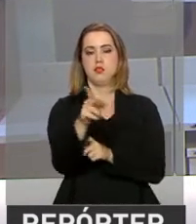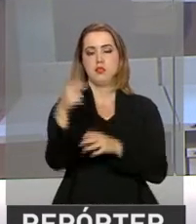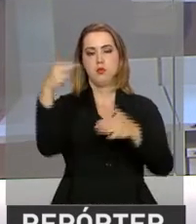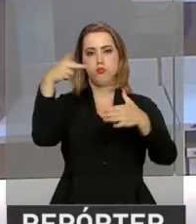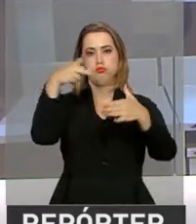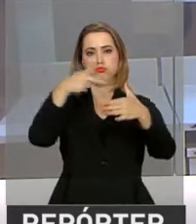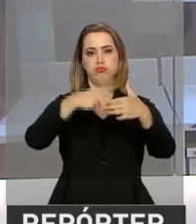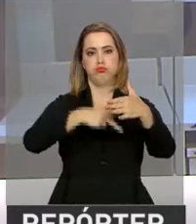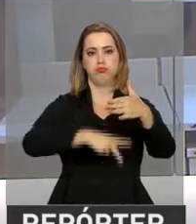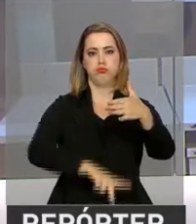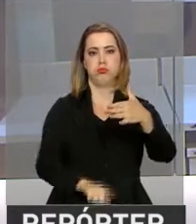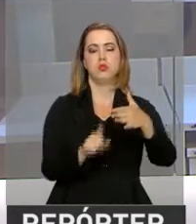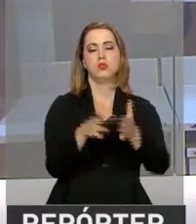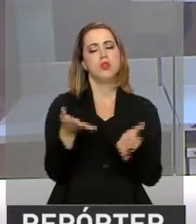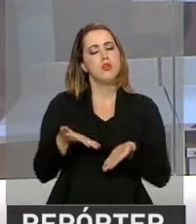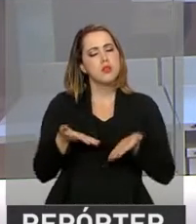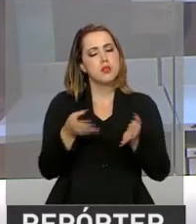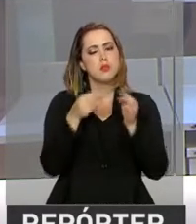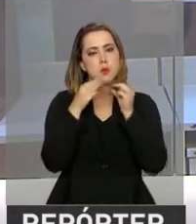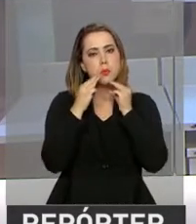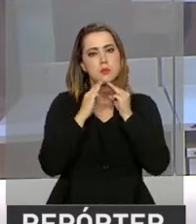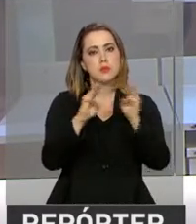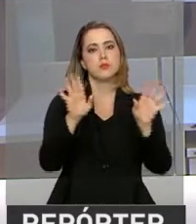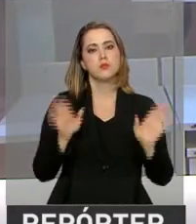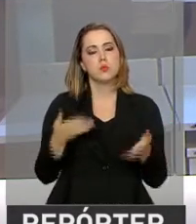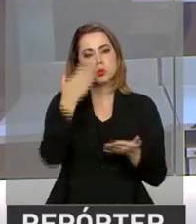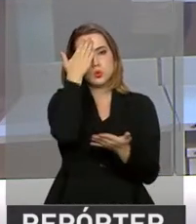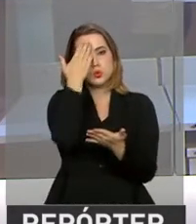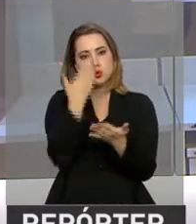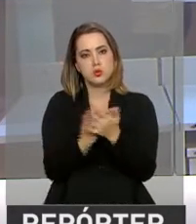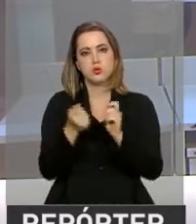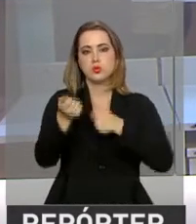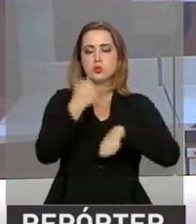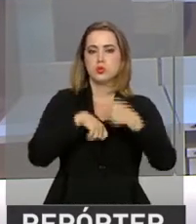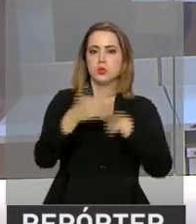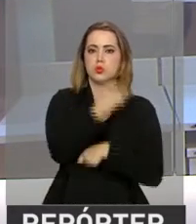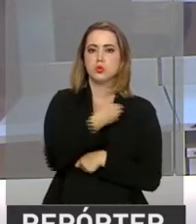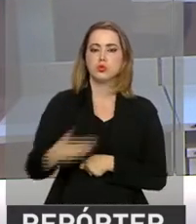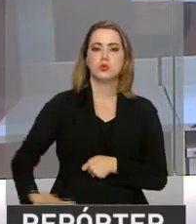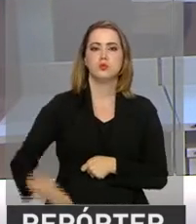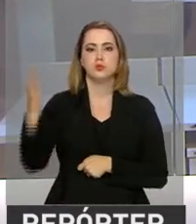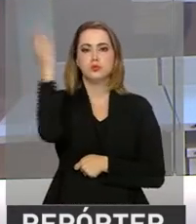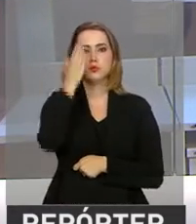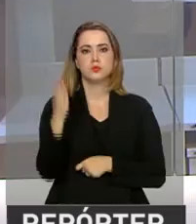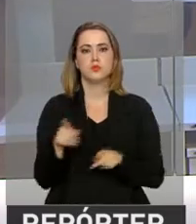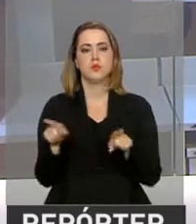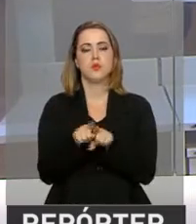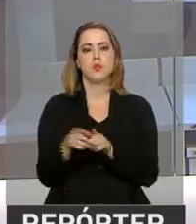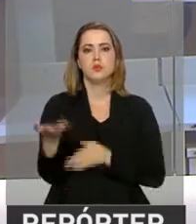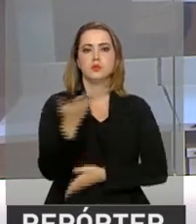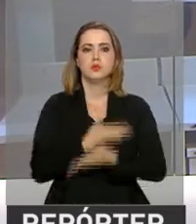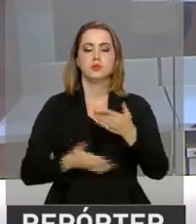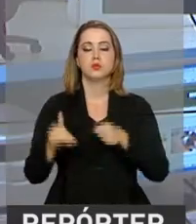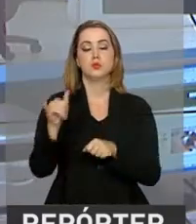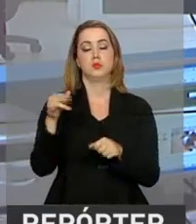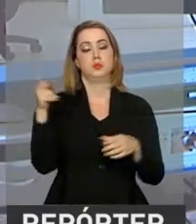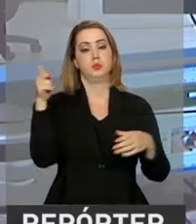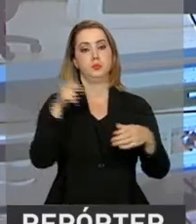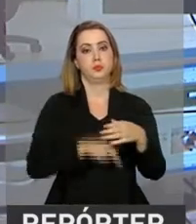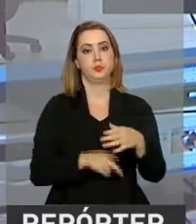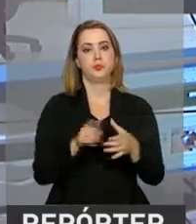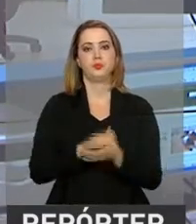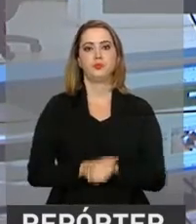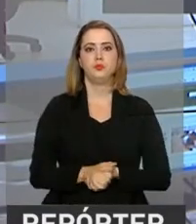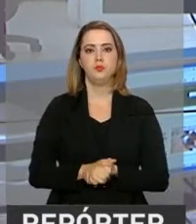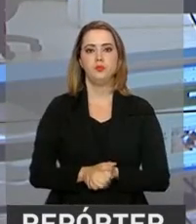veio trazer uma mensagem de confiança na economia e no governo brasileiro e também na parceria estratégica com a Petrobras.